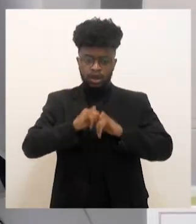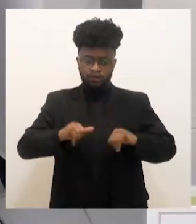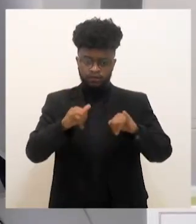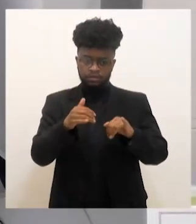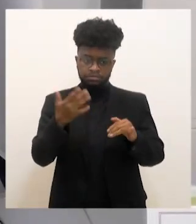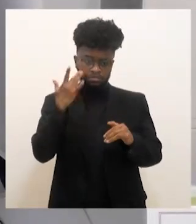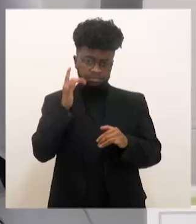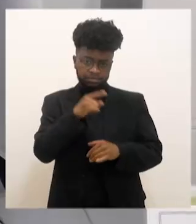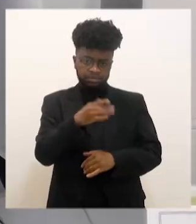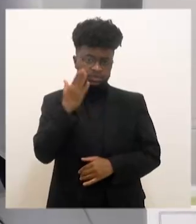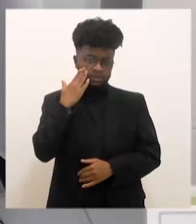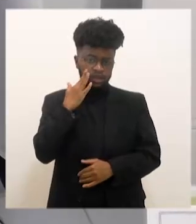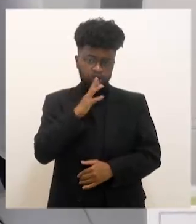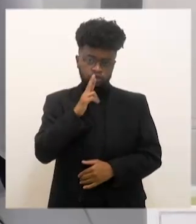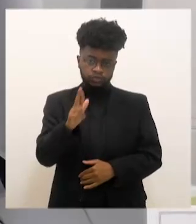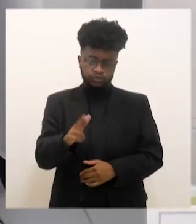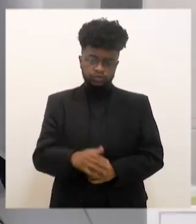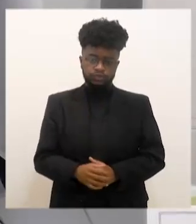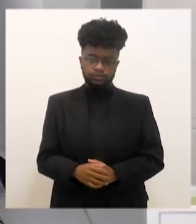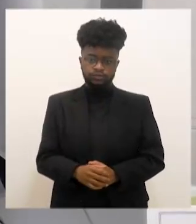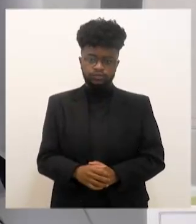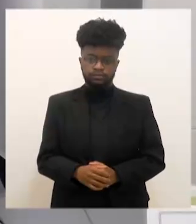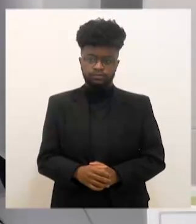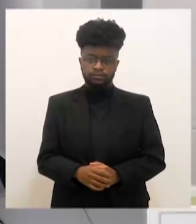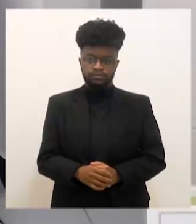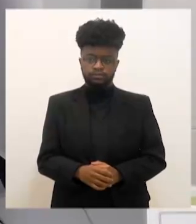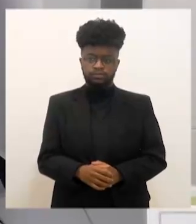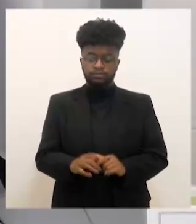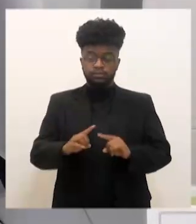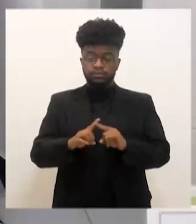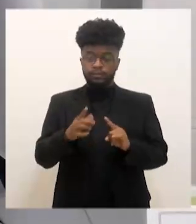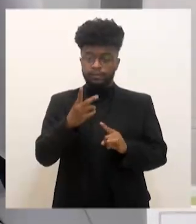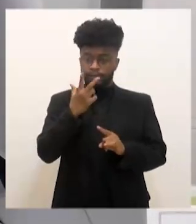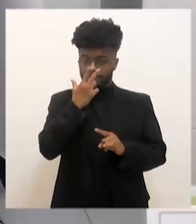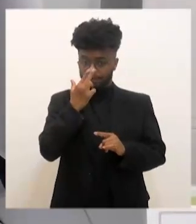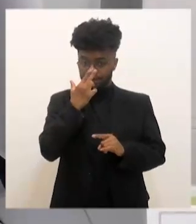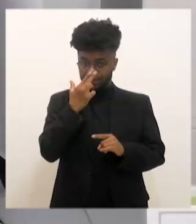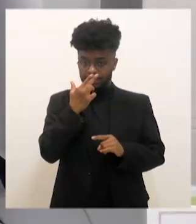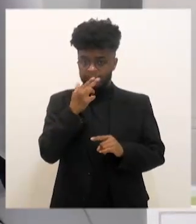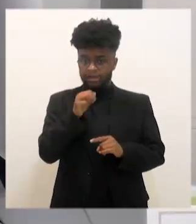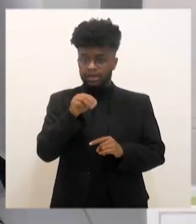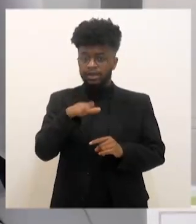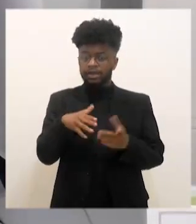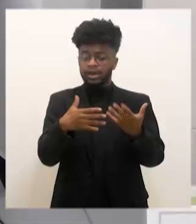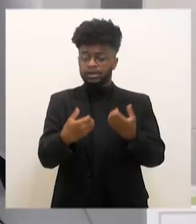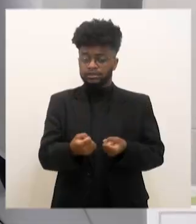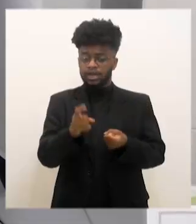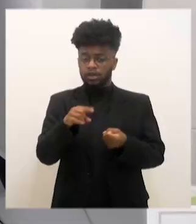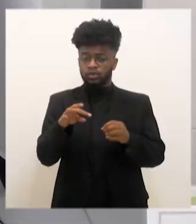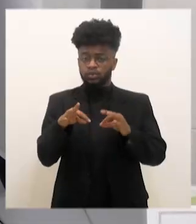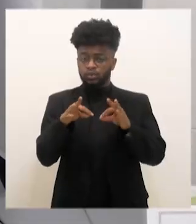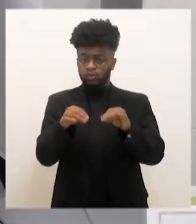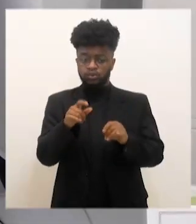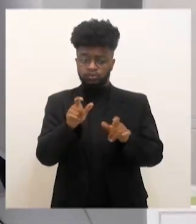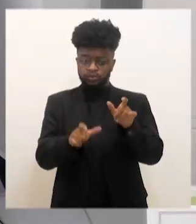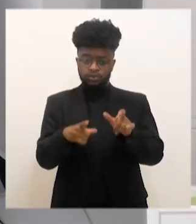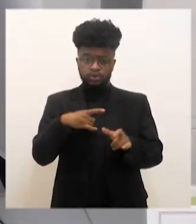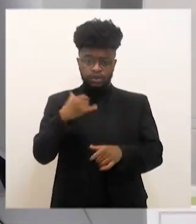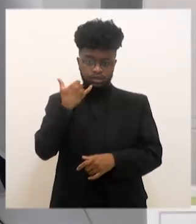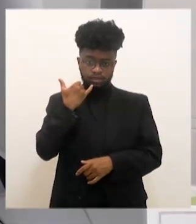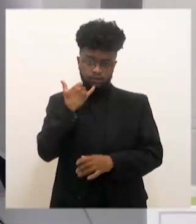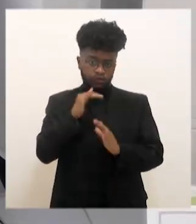sabe responder aí as perguntas de Vossa Excelência em relação à obrigatoriedade, mas me parece que quem vai receber são todos os usuários de